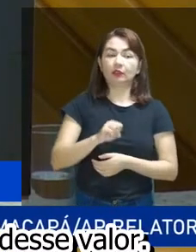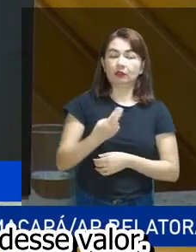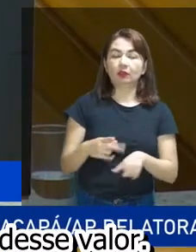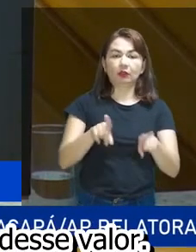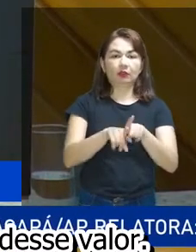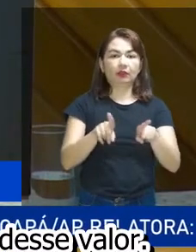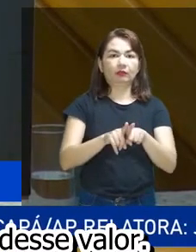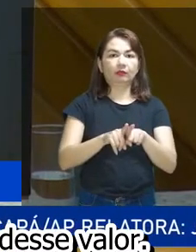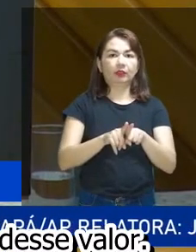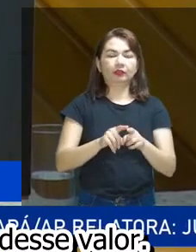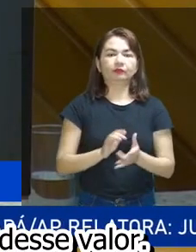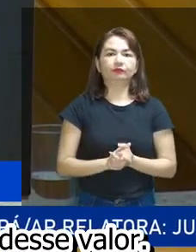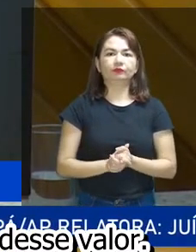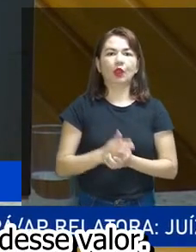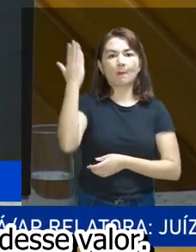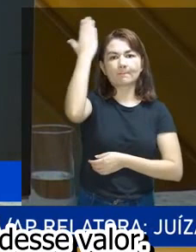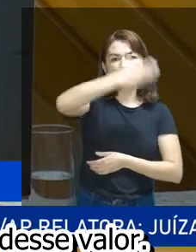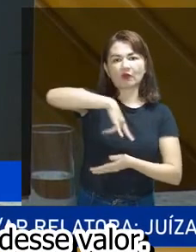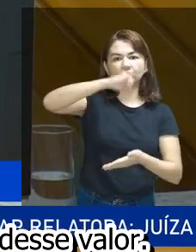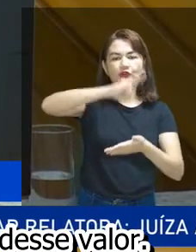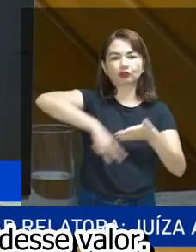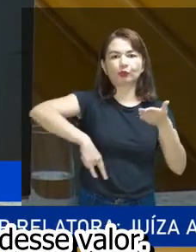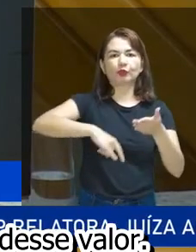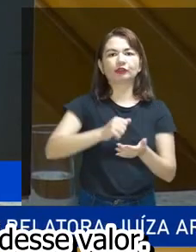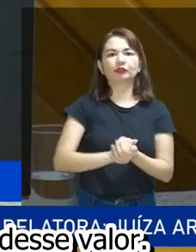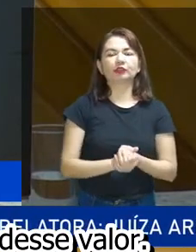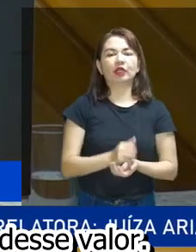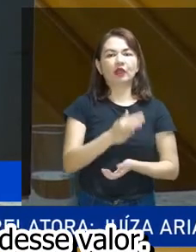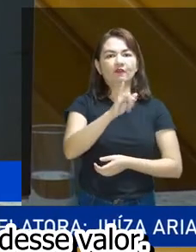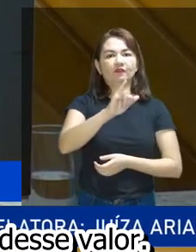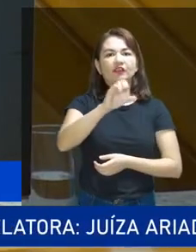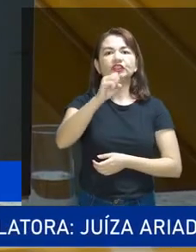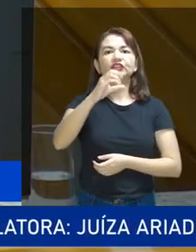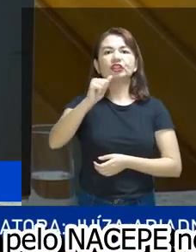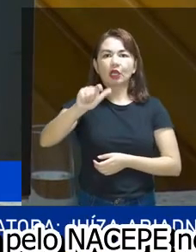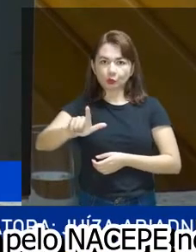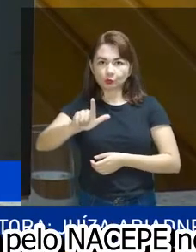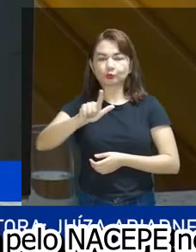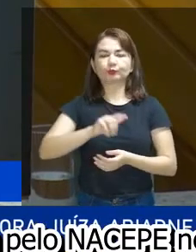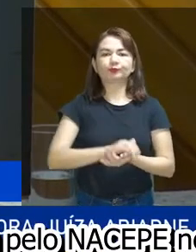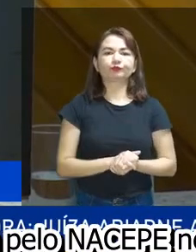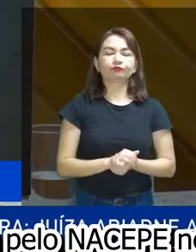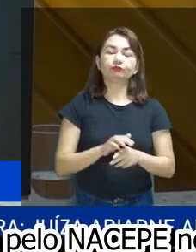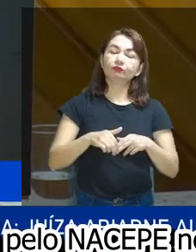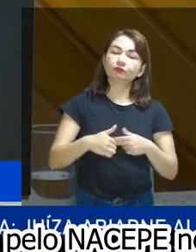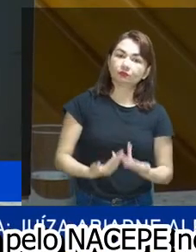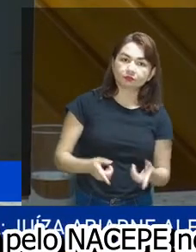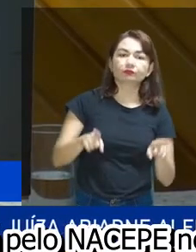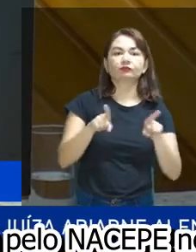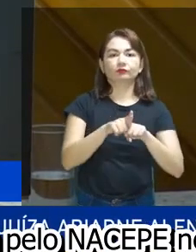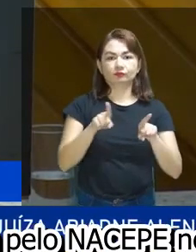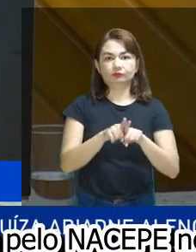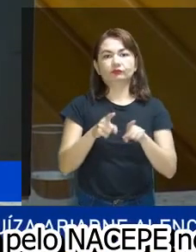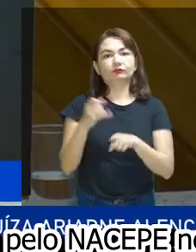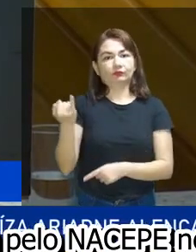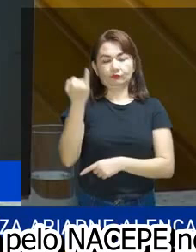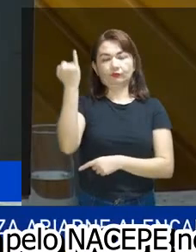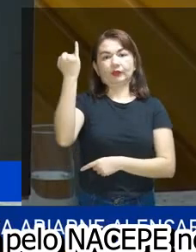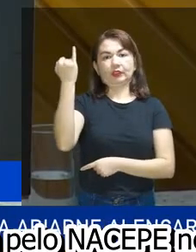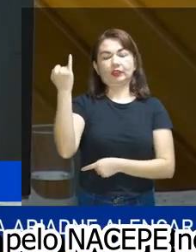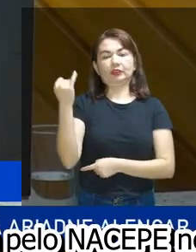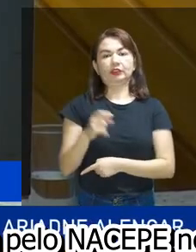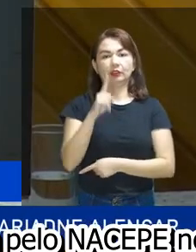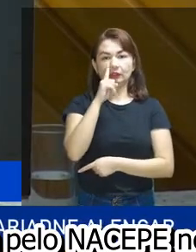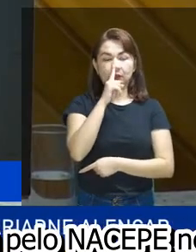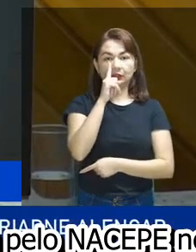Ou o comprovante de devolução ao Tesouro Nacional desse valor. De início, destaca-se que a falha